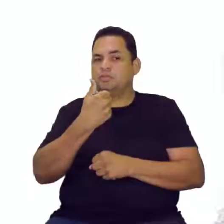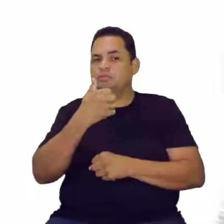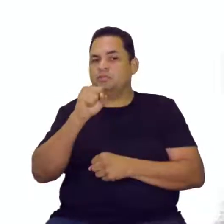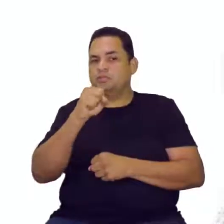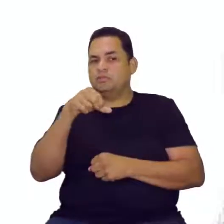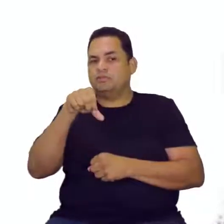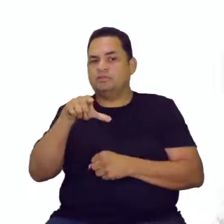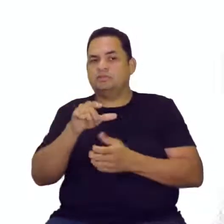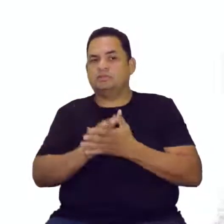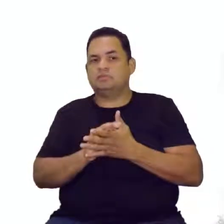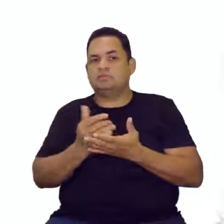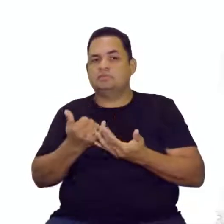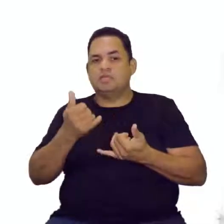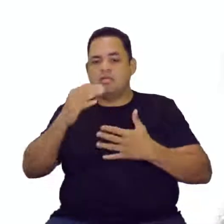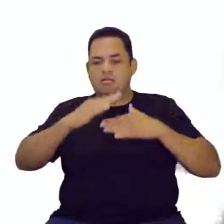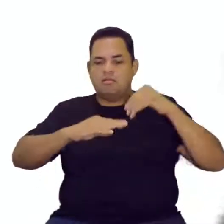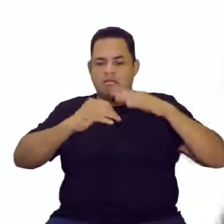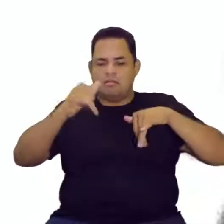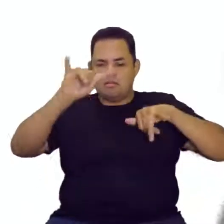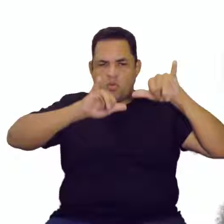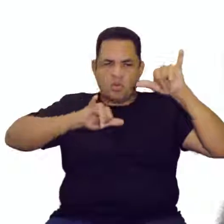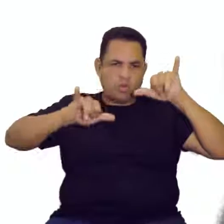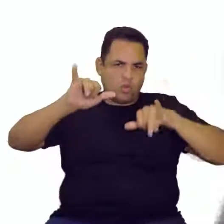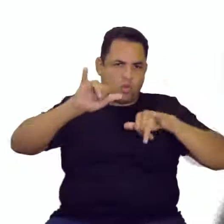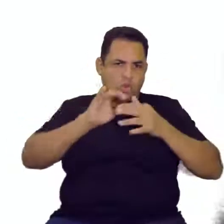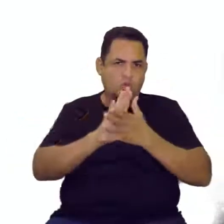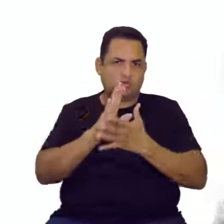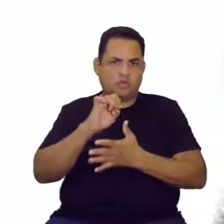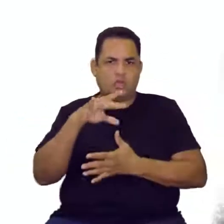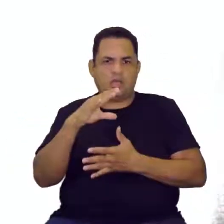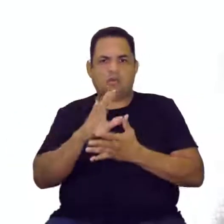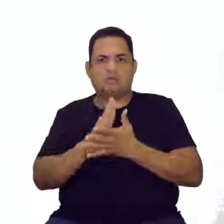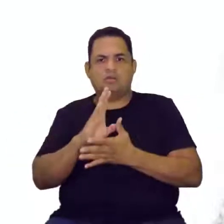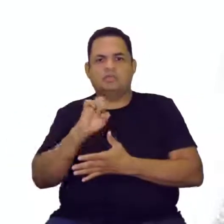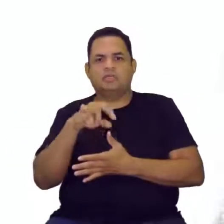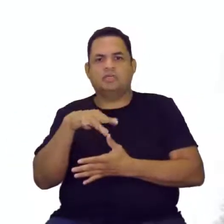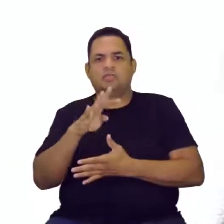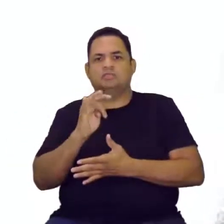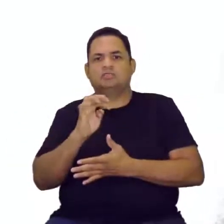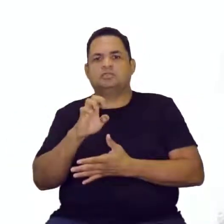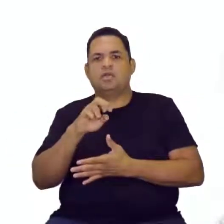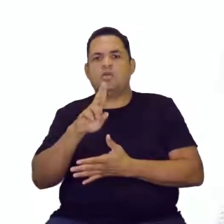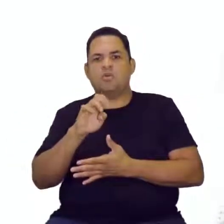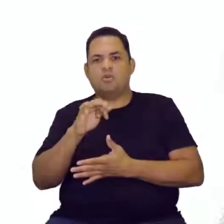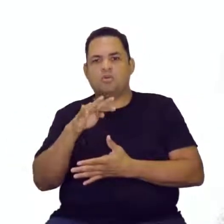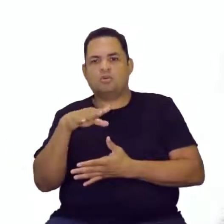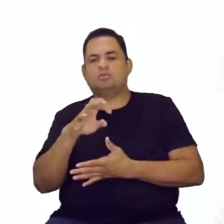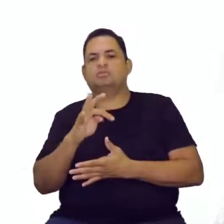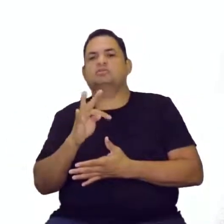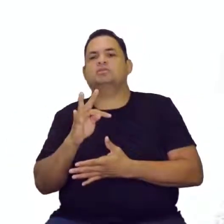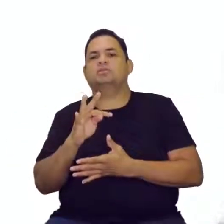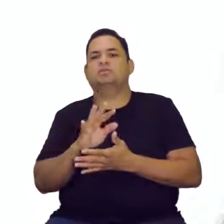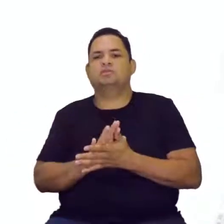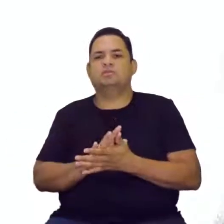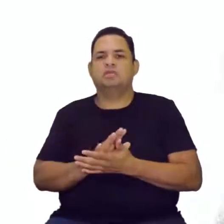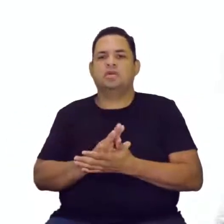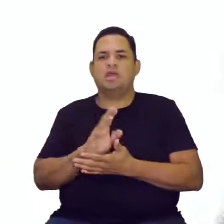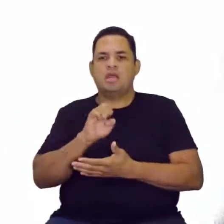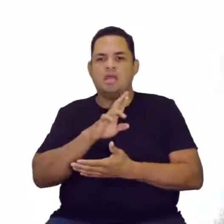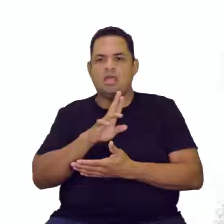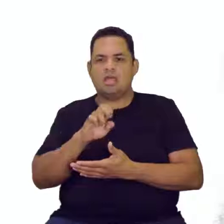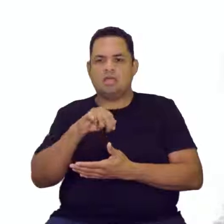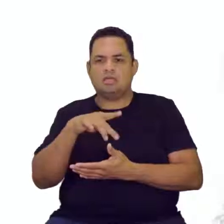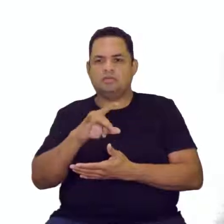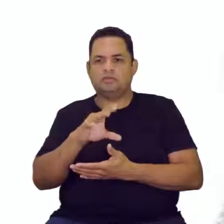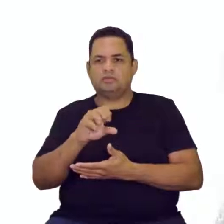1896, o químico sueco Svante August Arrhenius, vocês lembram lá do ácido de Arrhenius? Ele